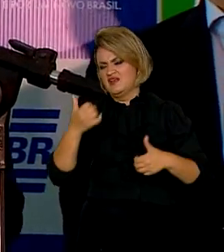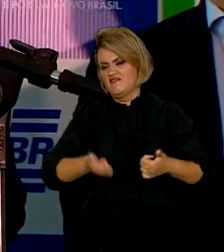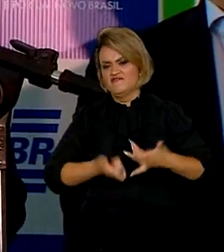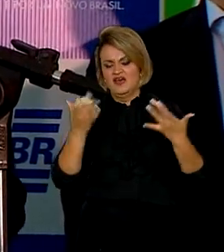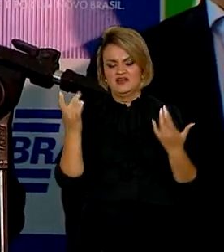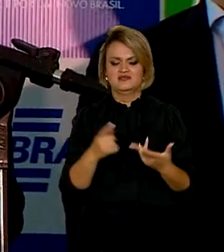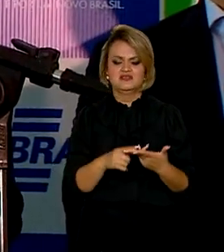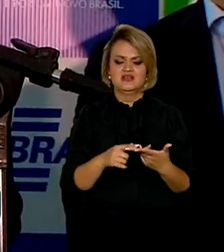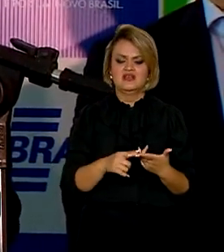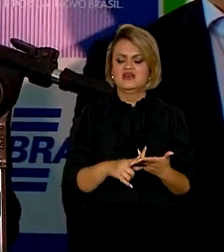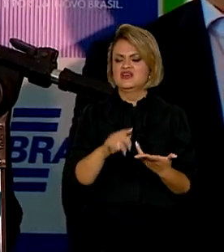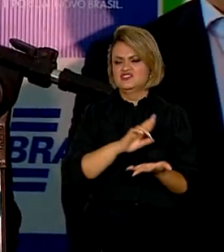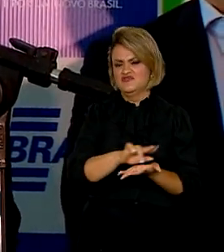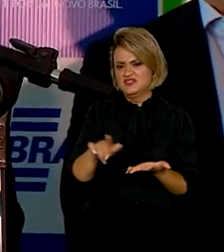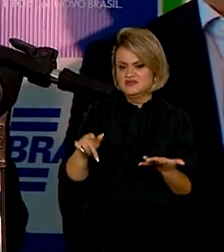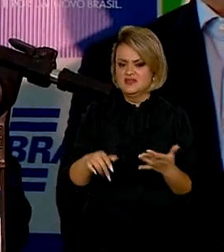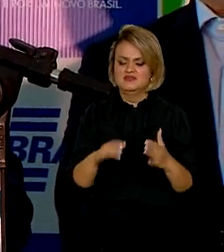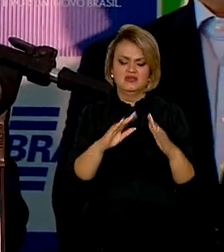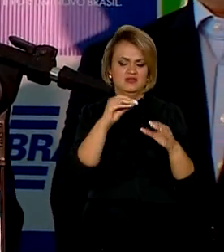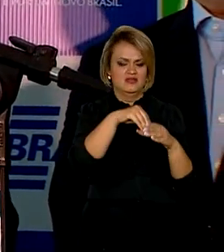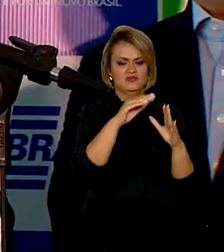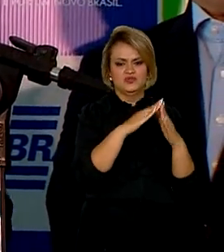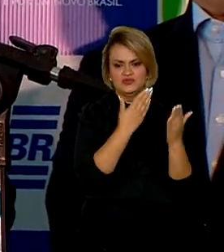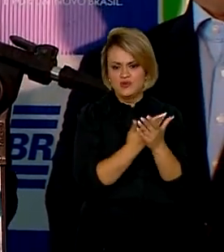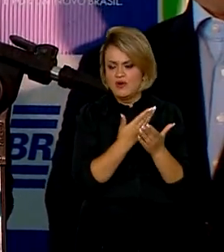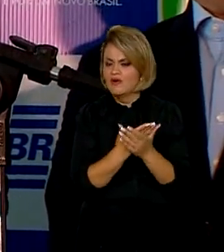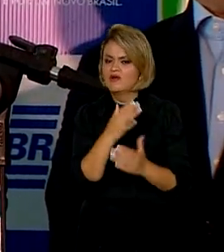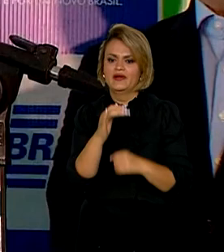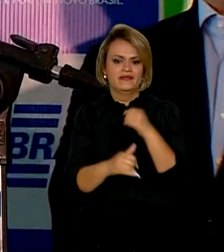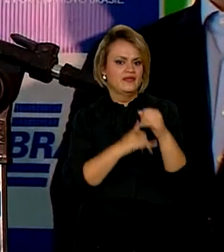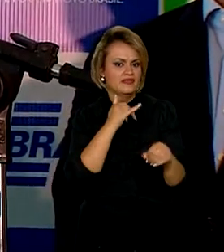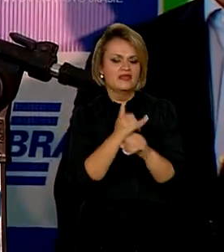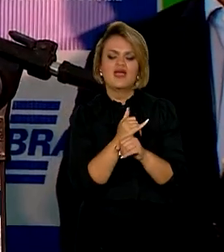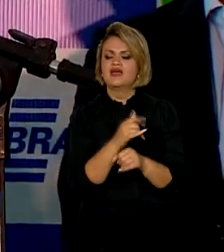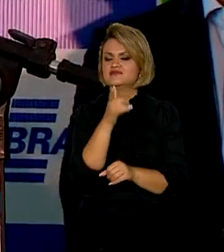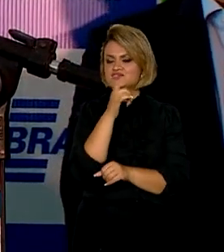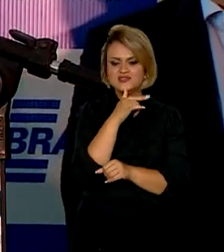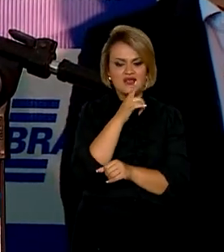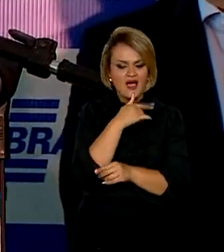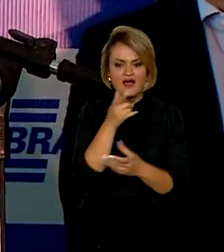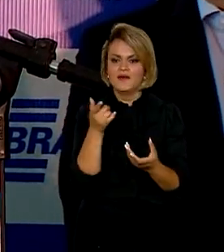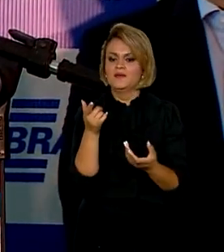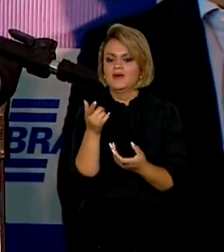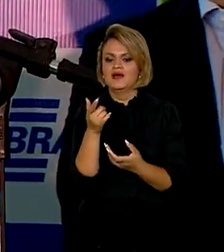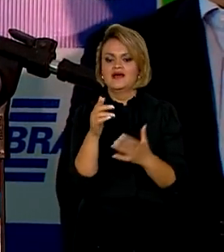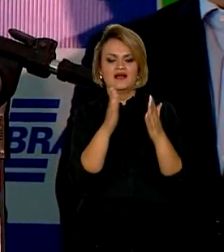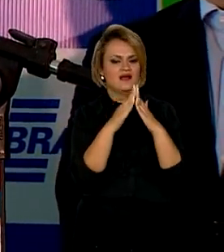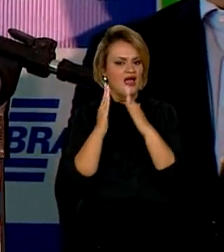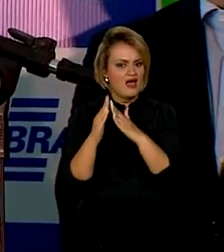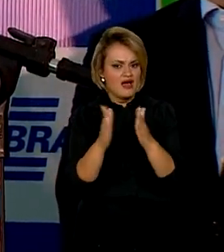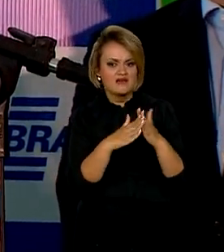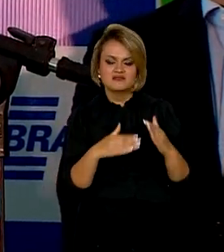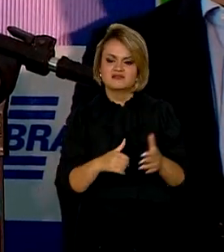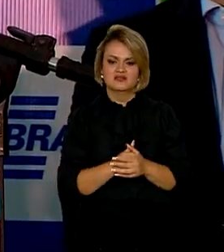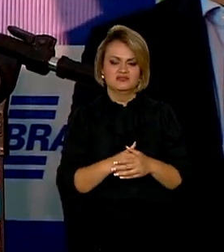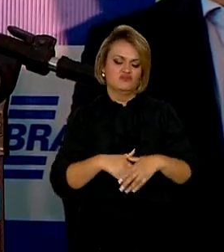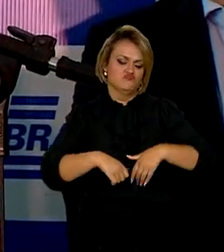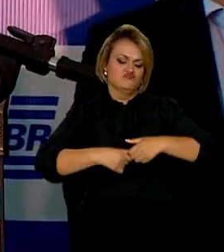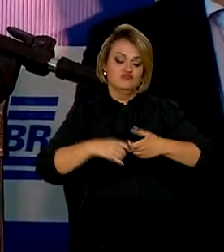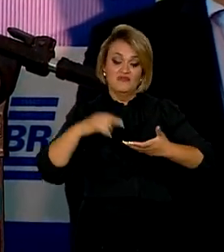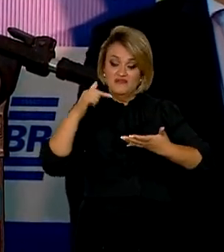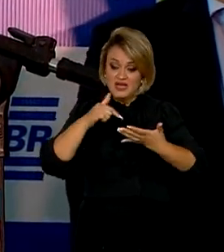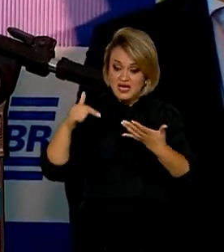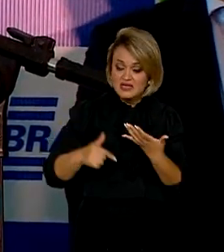saneamento, de investimento nas nossas escolas, em conectividade, em água, habitação. Então, tudo